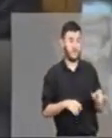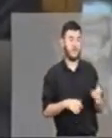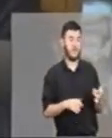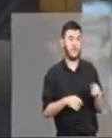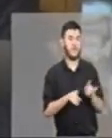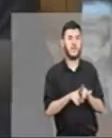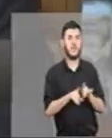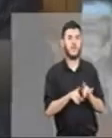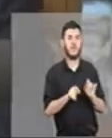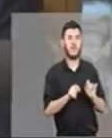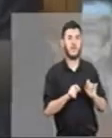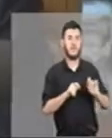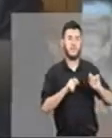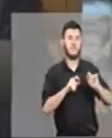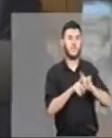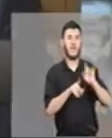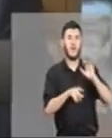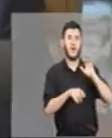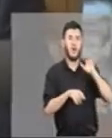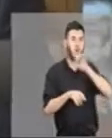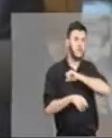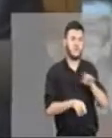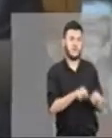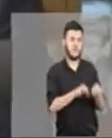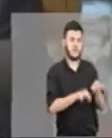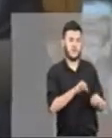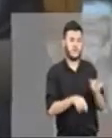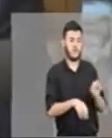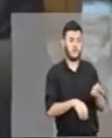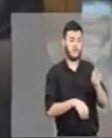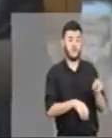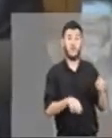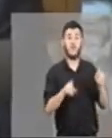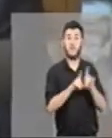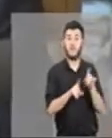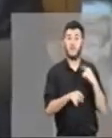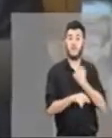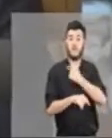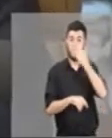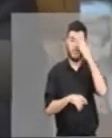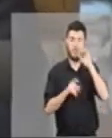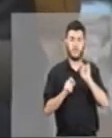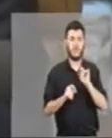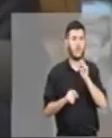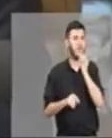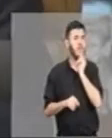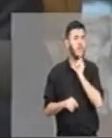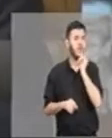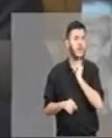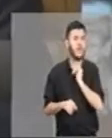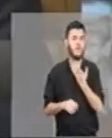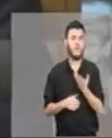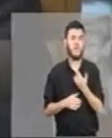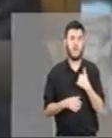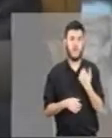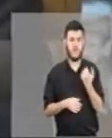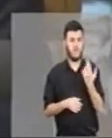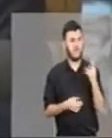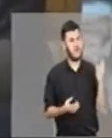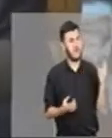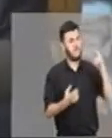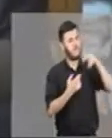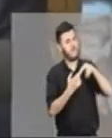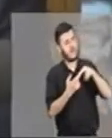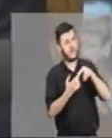é importante e torna-se mais importante ainda quando se tem presente, e não vou fazer referência a